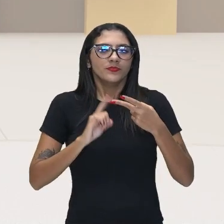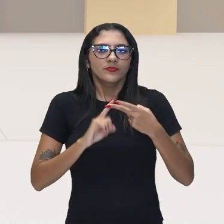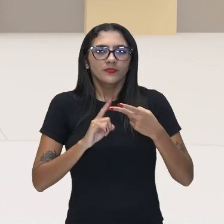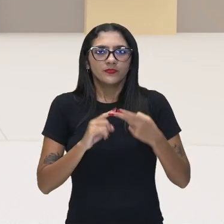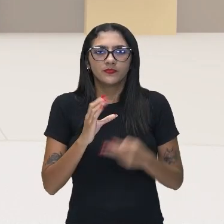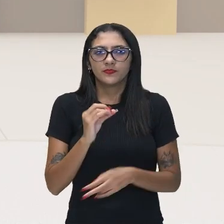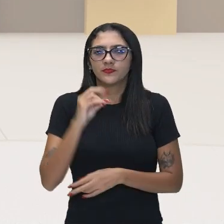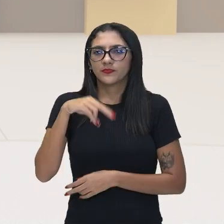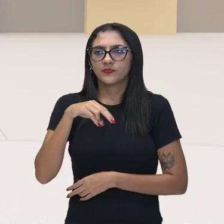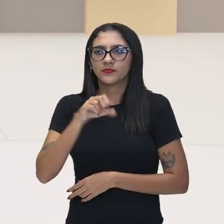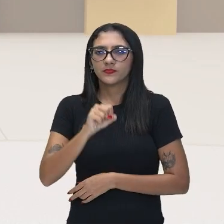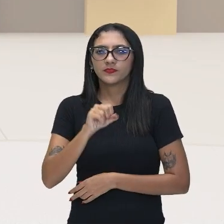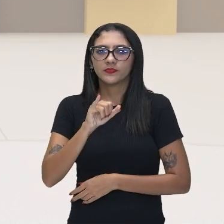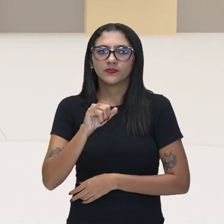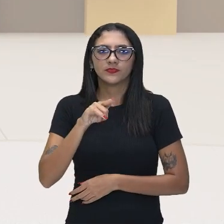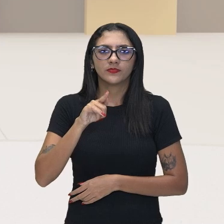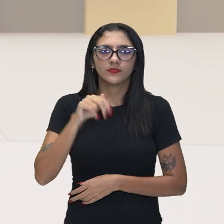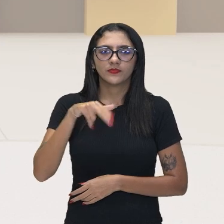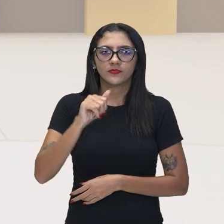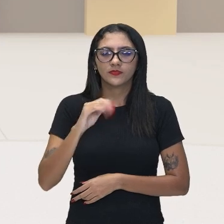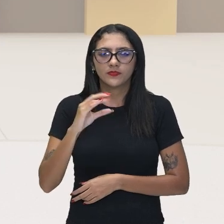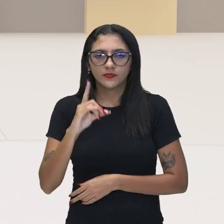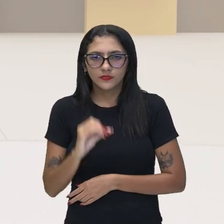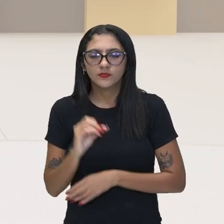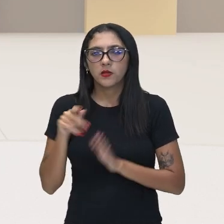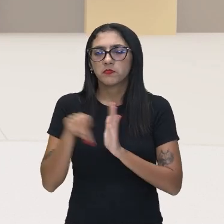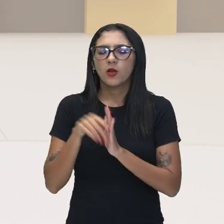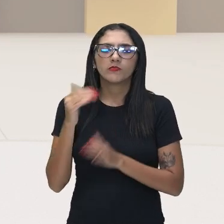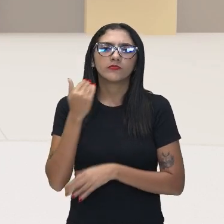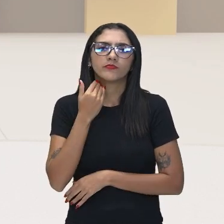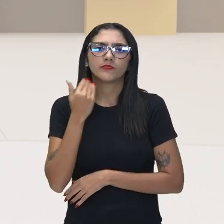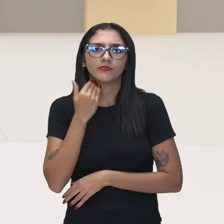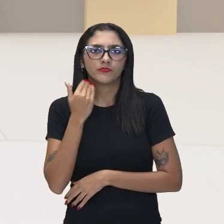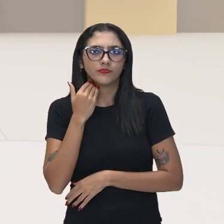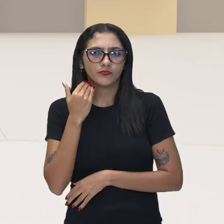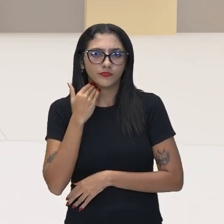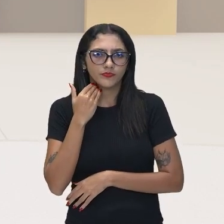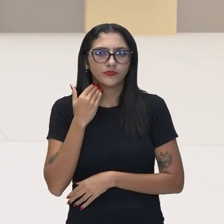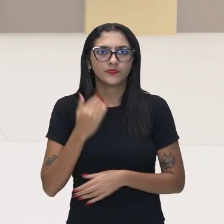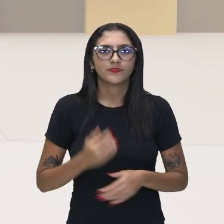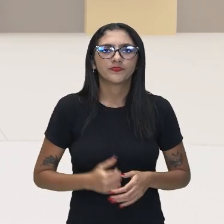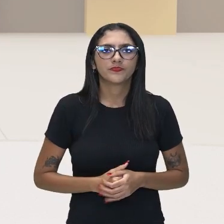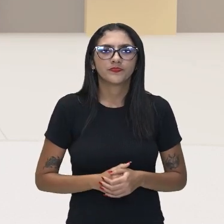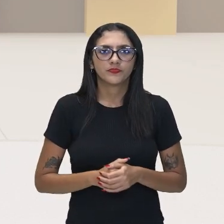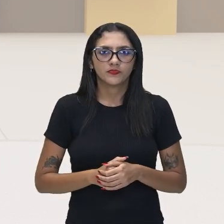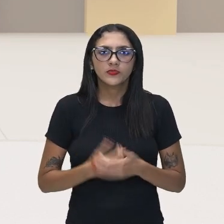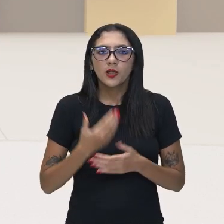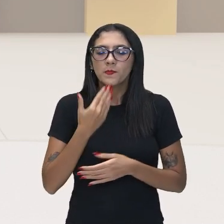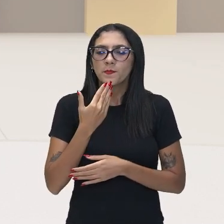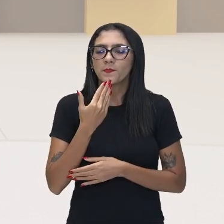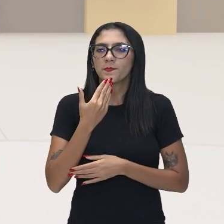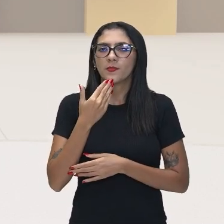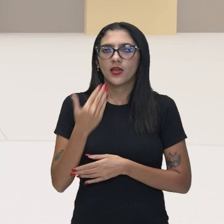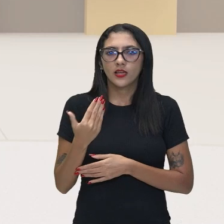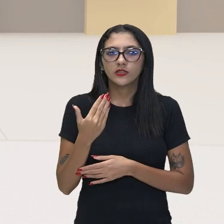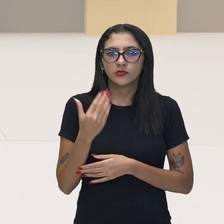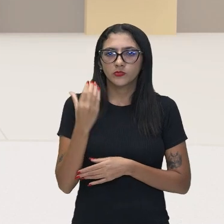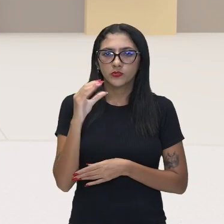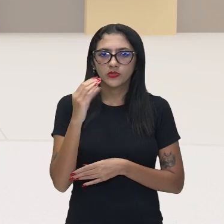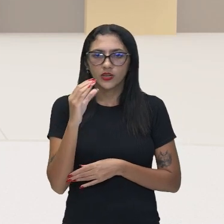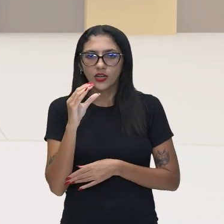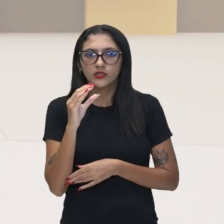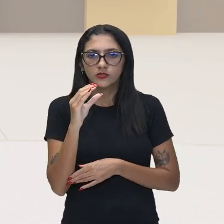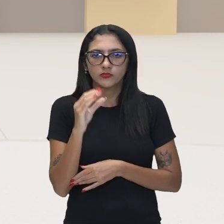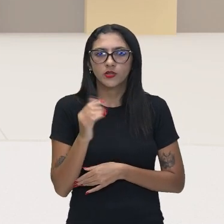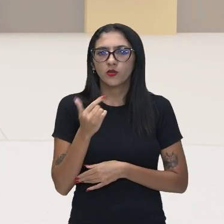empréstimo consignado. Nesse tipo de empréstimo, quem contratou o crédito não efetua os pagamentos